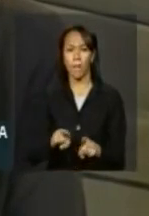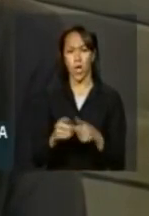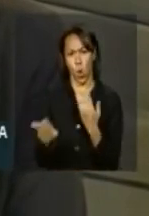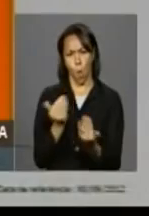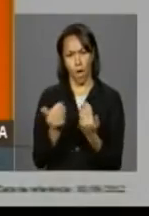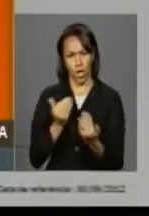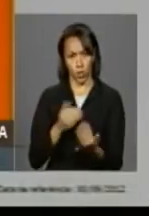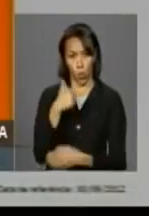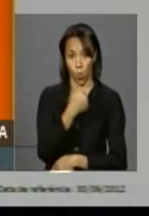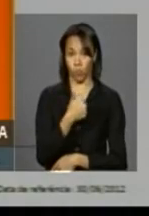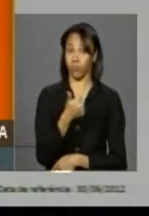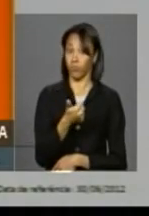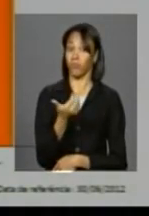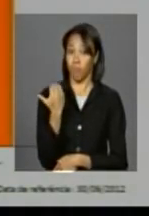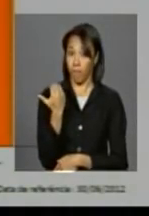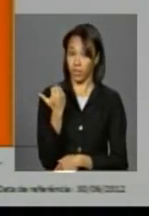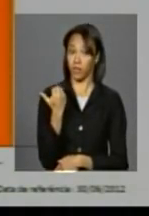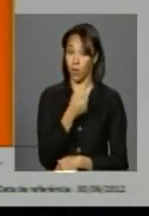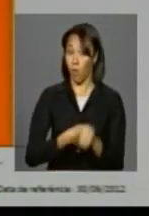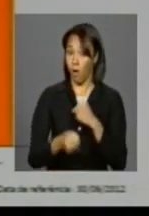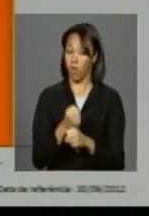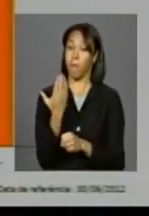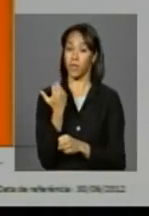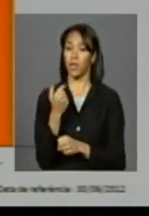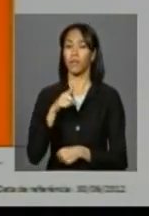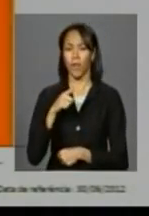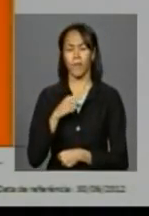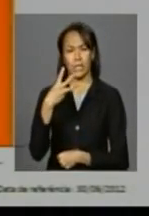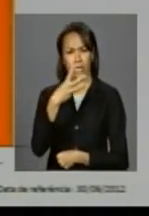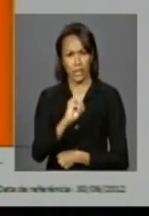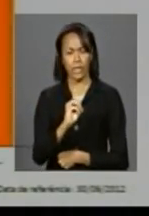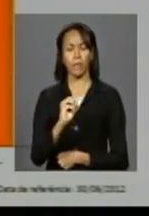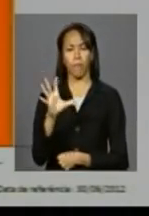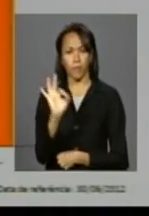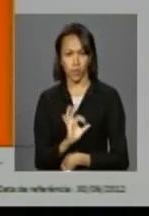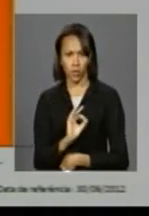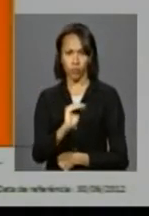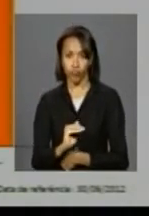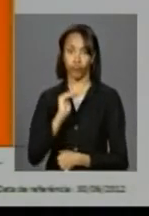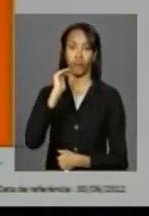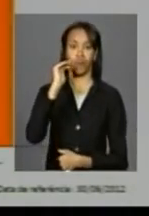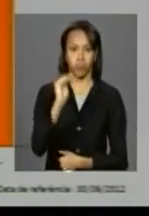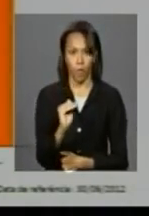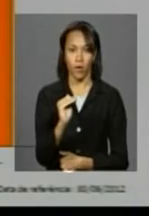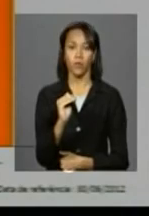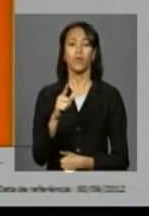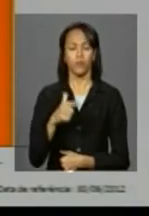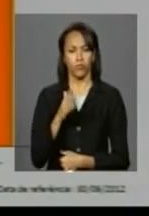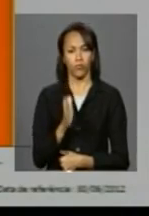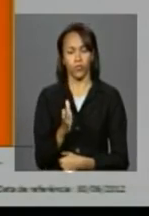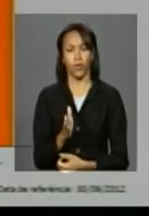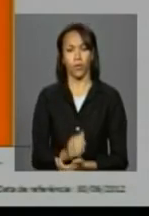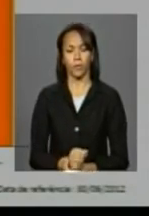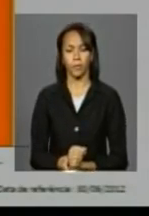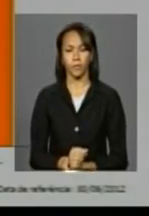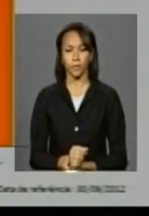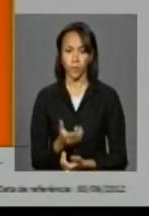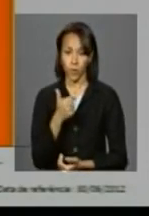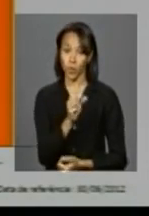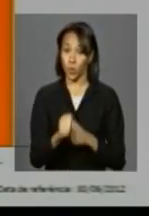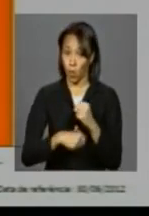primeiro semestre do ano passado, nós temos 30% de aumento, partimos de 32,5% no primeiro semestre